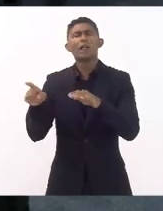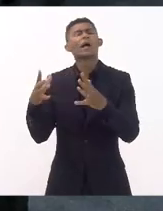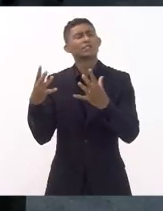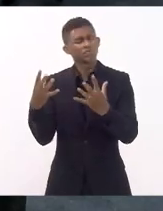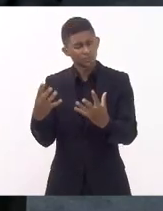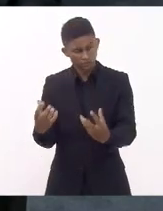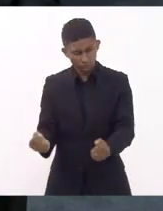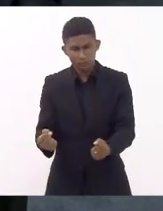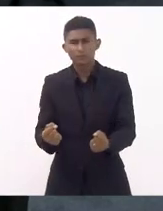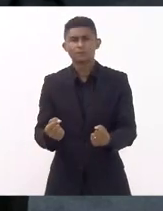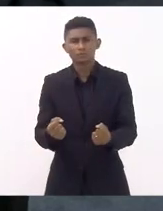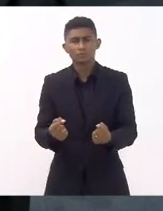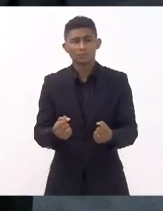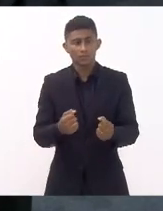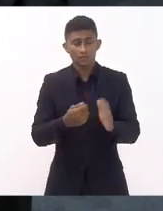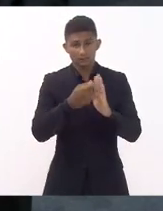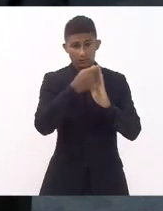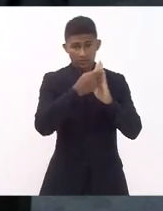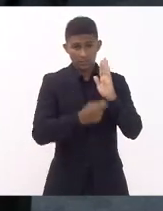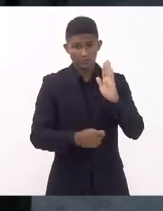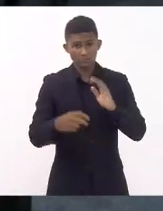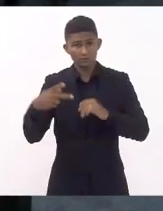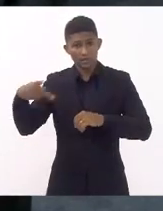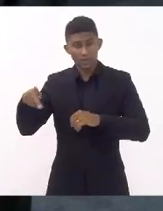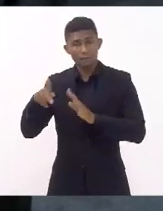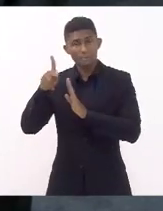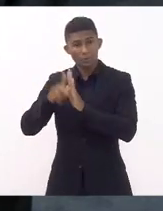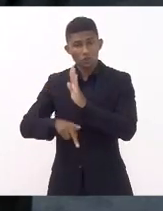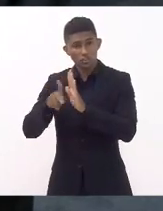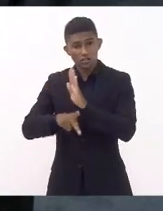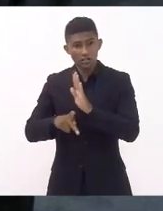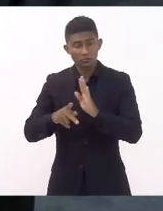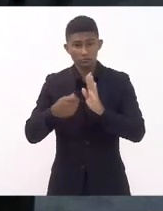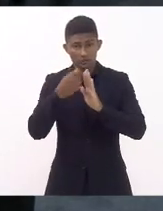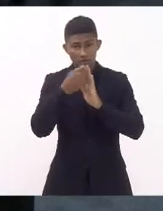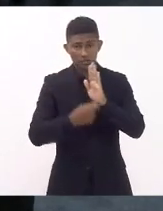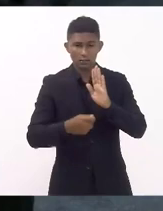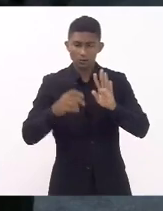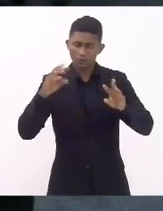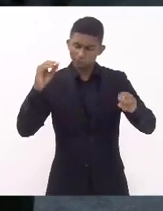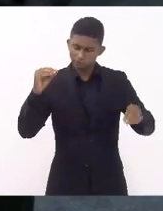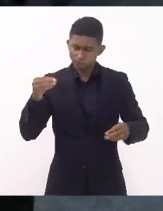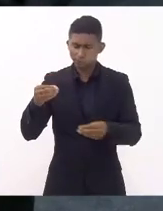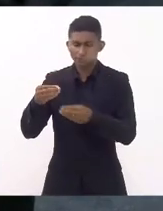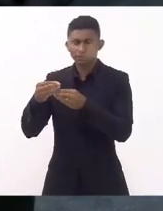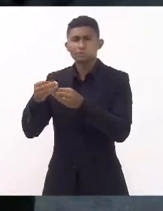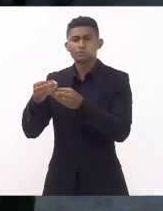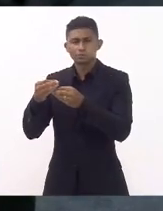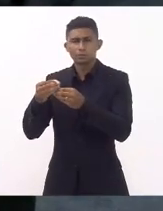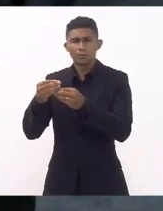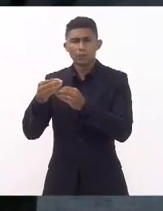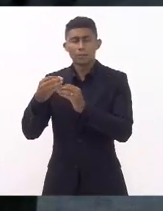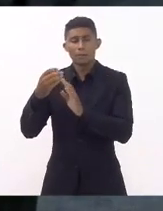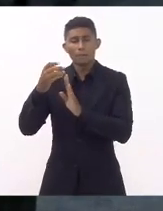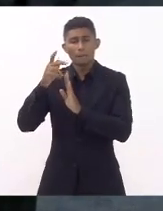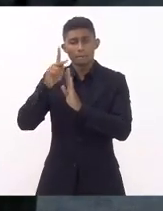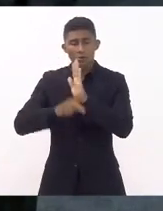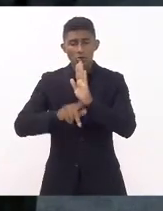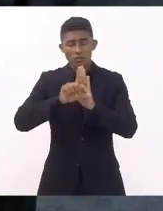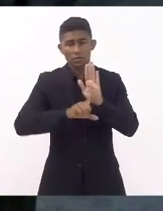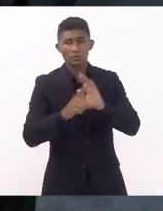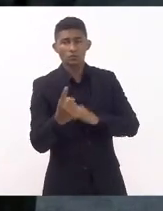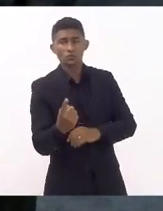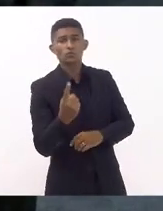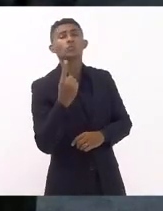projeto original dela, que foi a primeira autora, e que a gente mescle o texto, transforme num projeto único, não abra precedentes